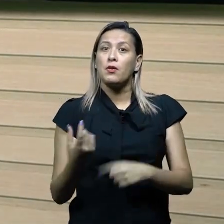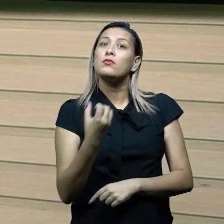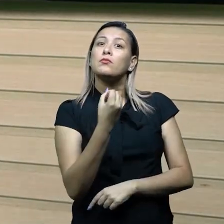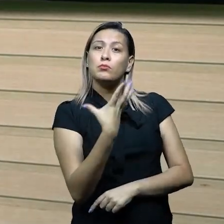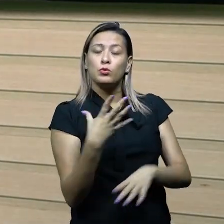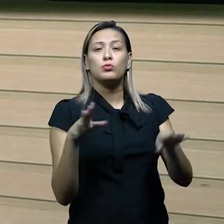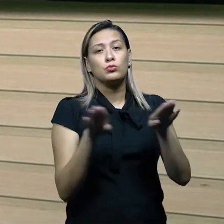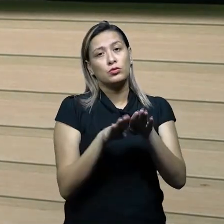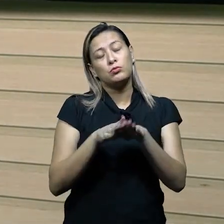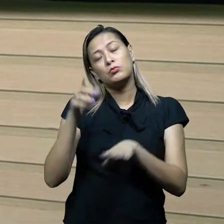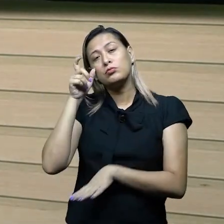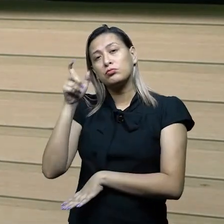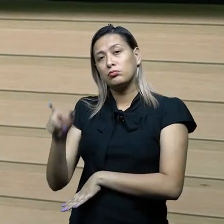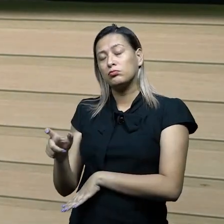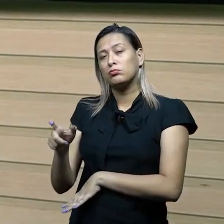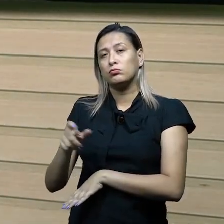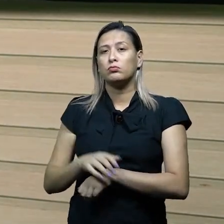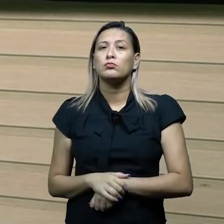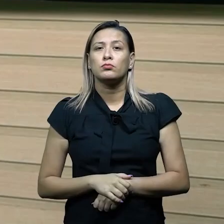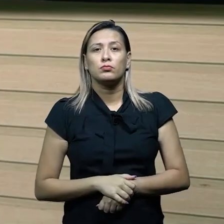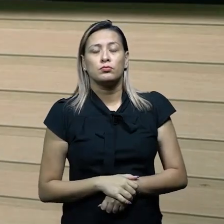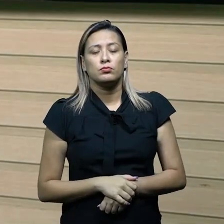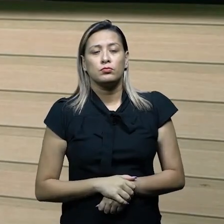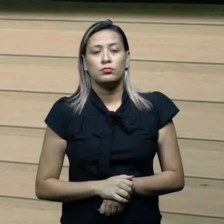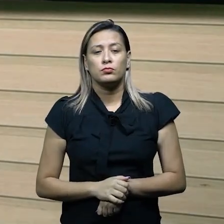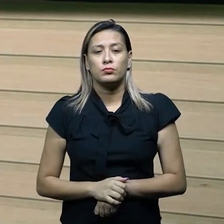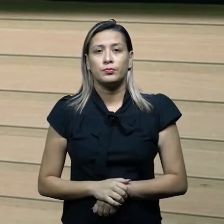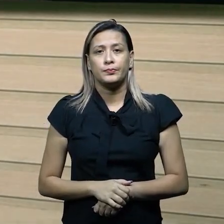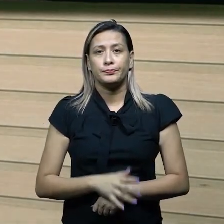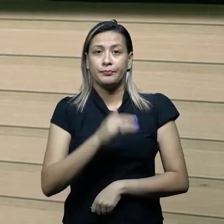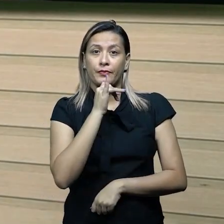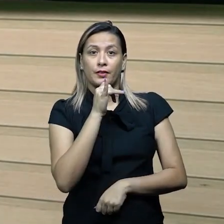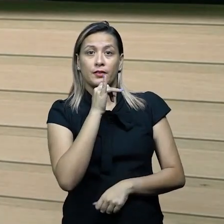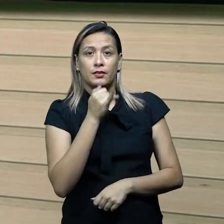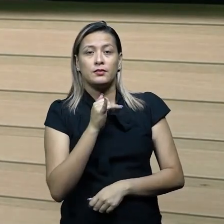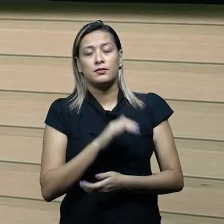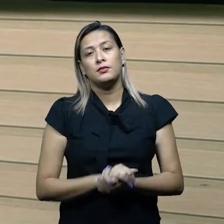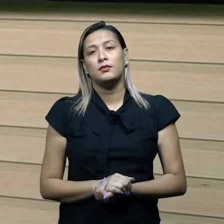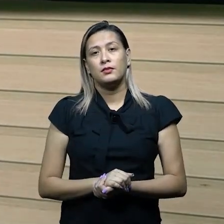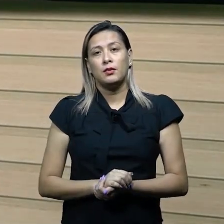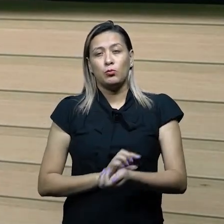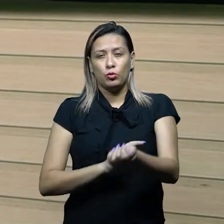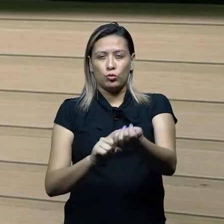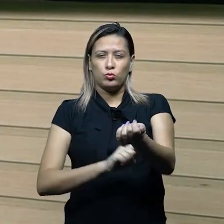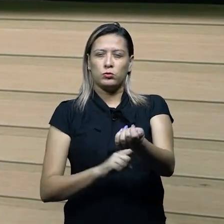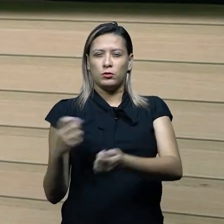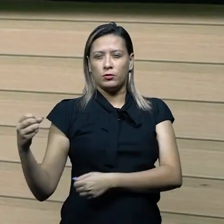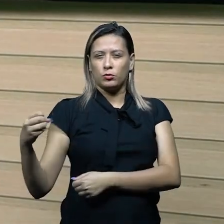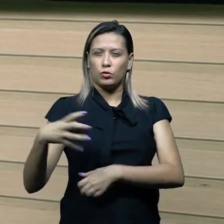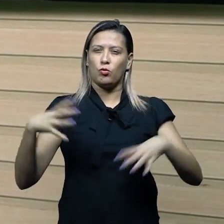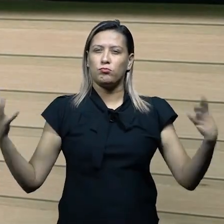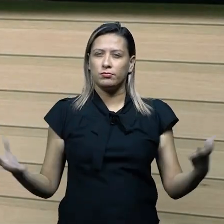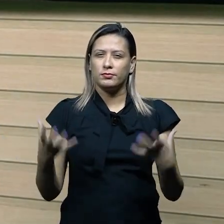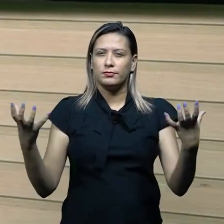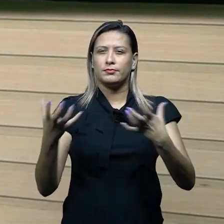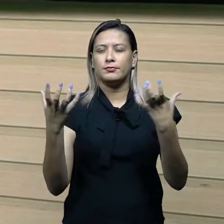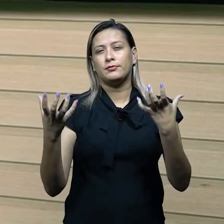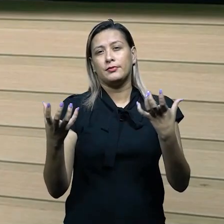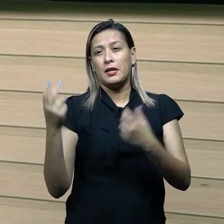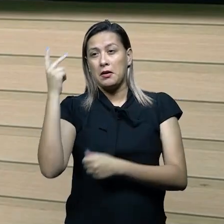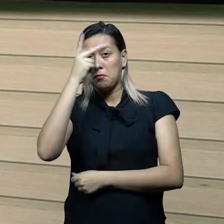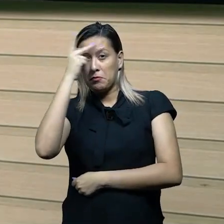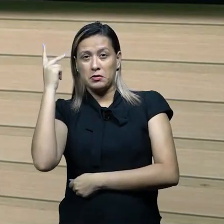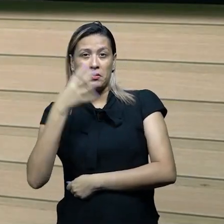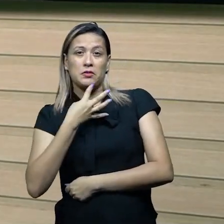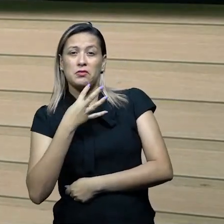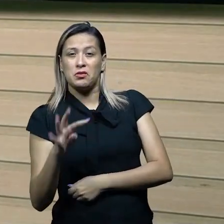outras vantagens que são interessantes, tem algumas vantagens, desculpa, que são interessantes. Por exemplo, a questão do sangue novo. Eu vou ter o sangue novo. Eu vou poder